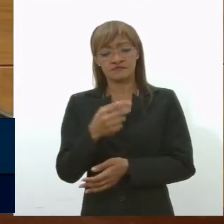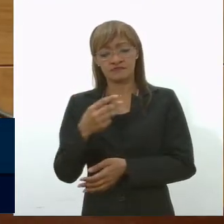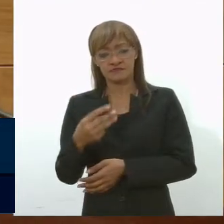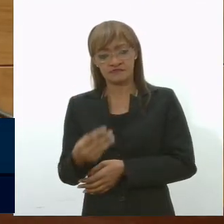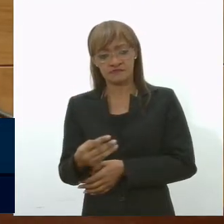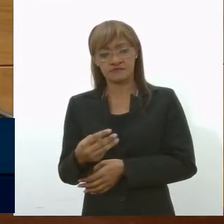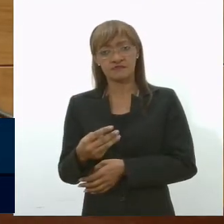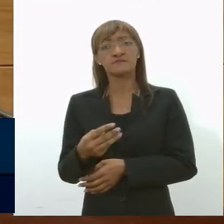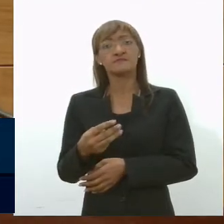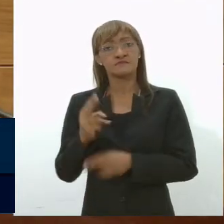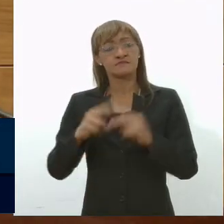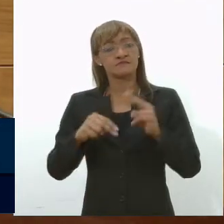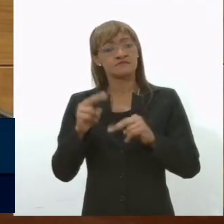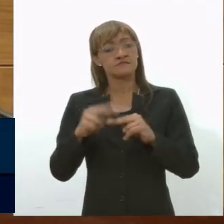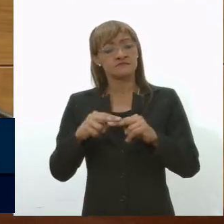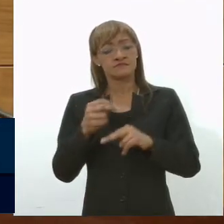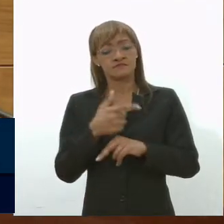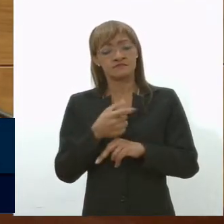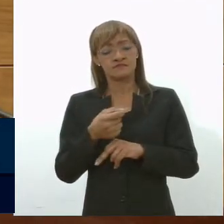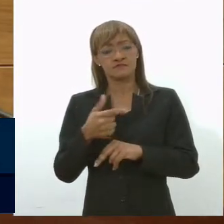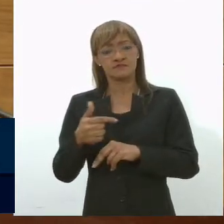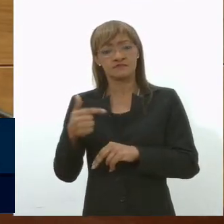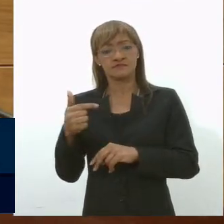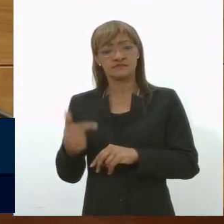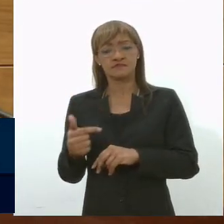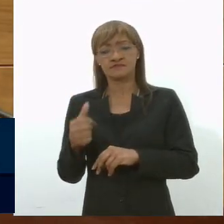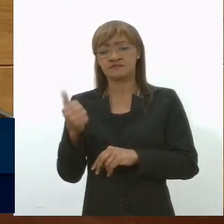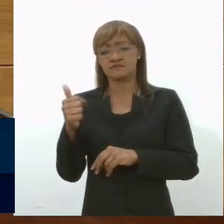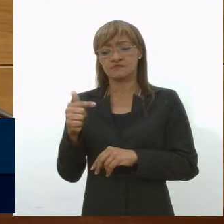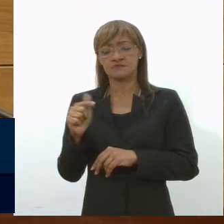23/6/2022, no valor de